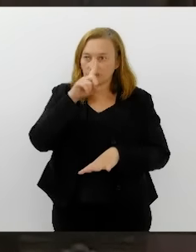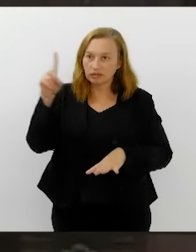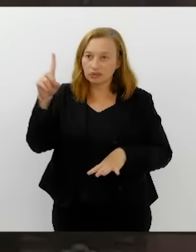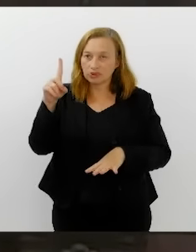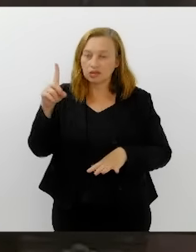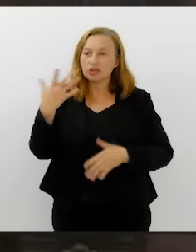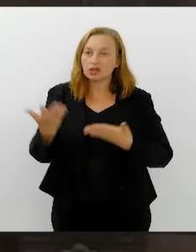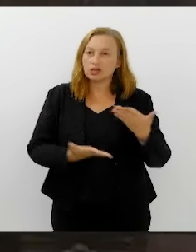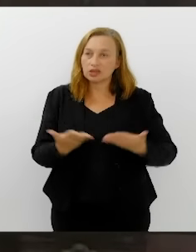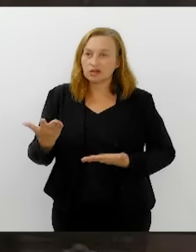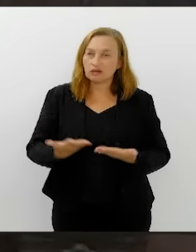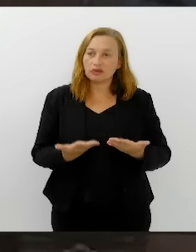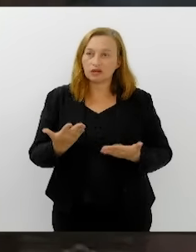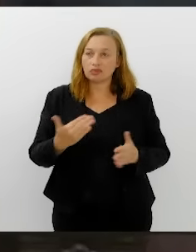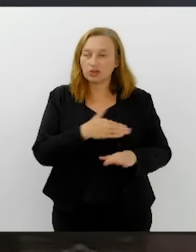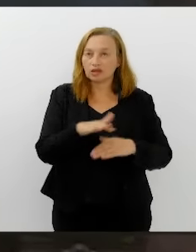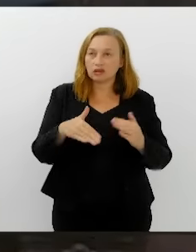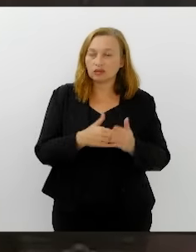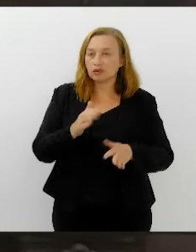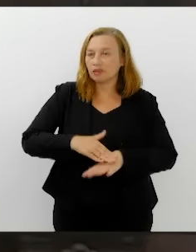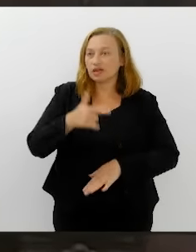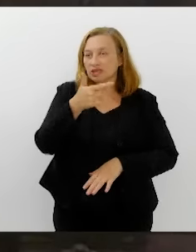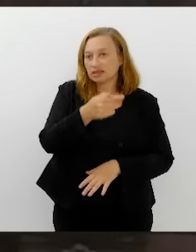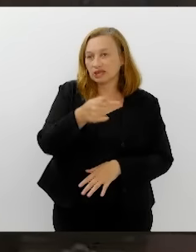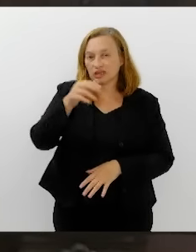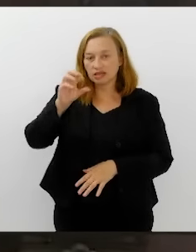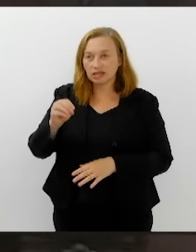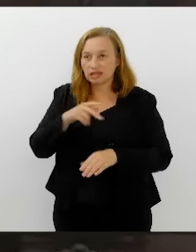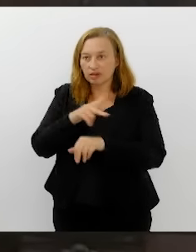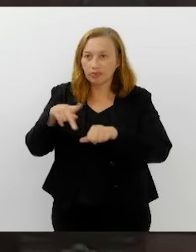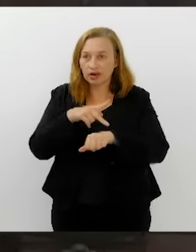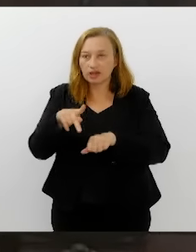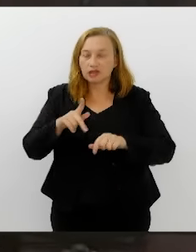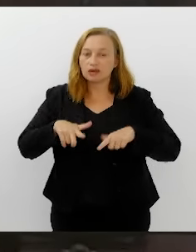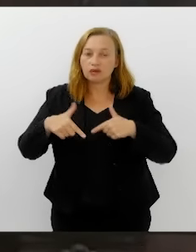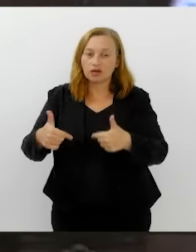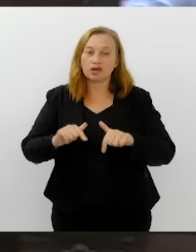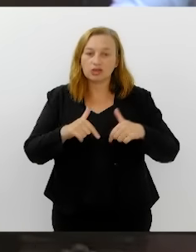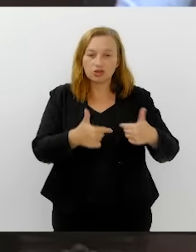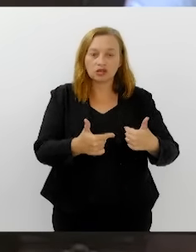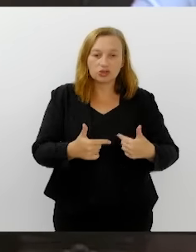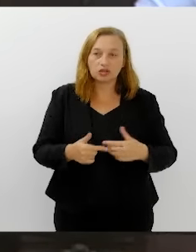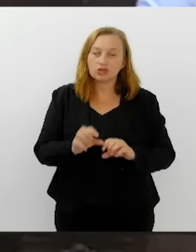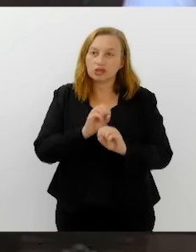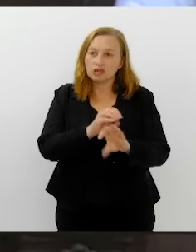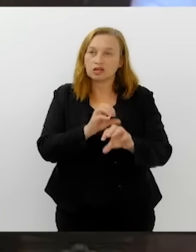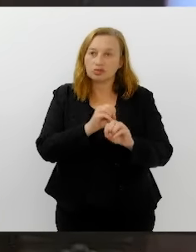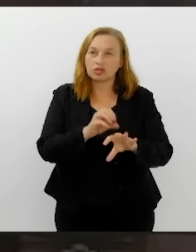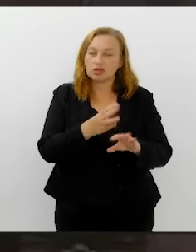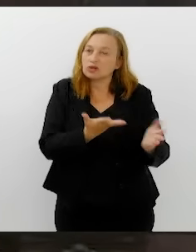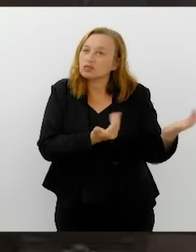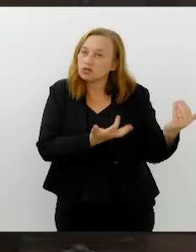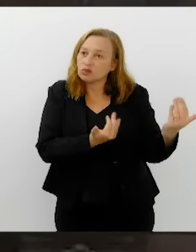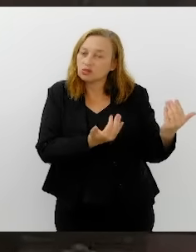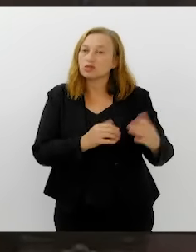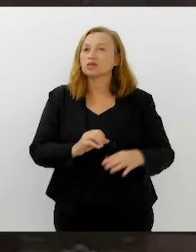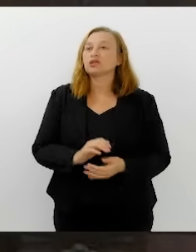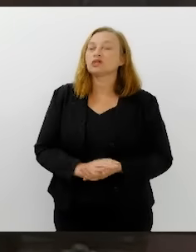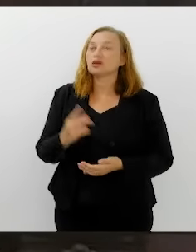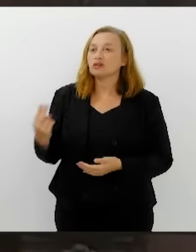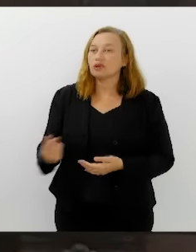mais de 70 países. Sua atuação abrange desde a educação de jovens e a promoção de